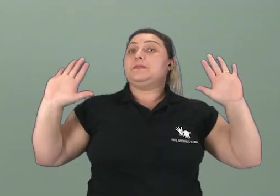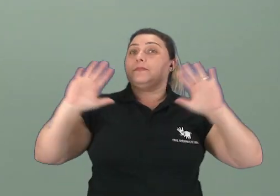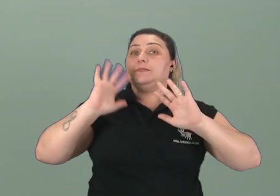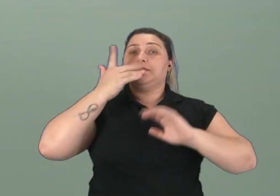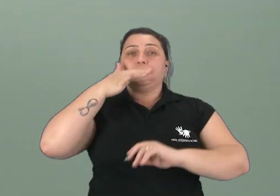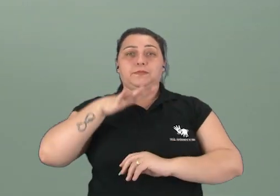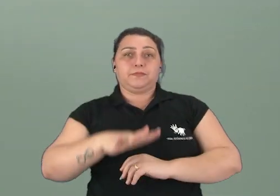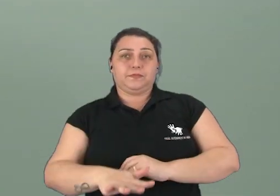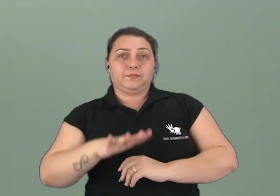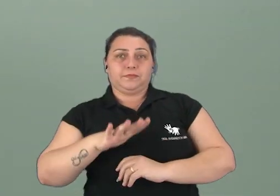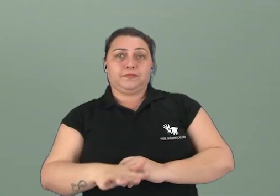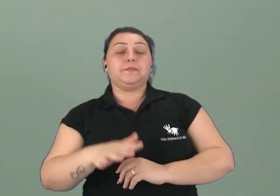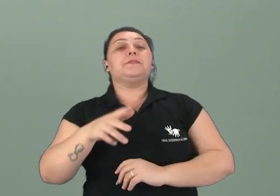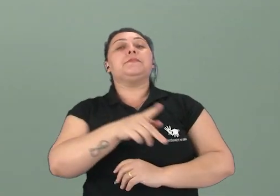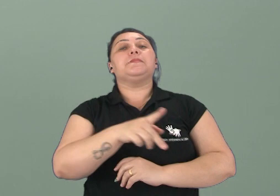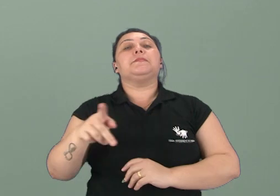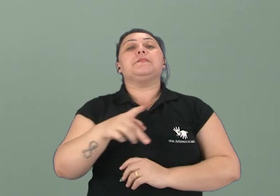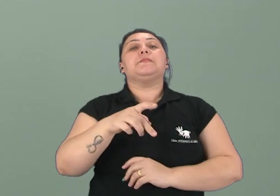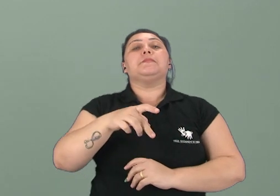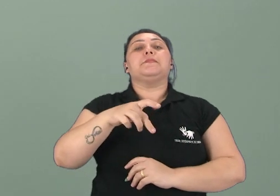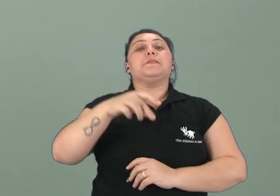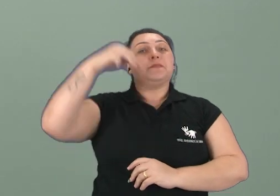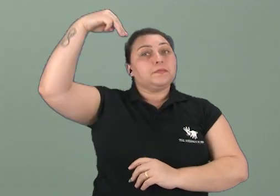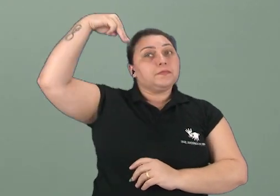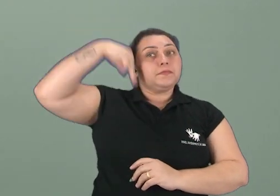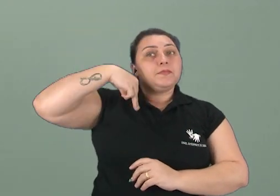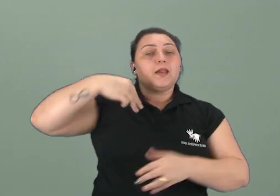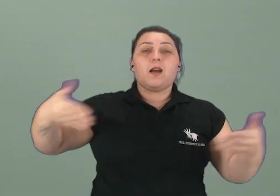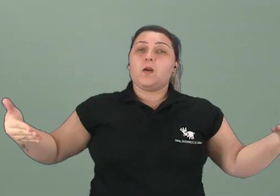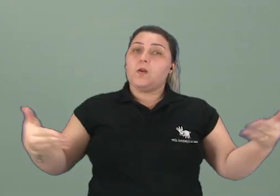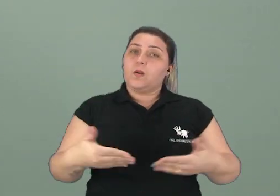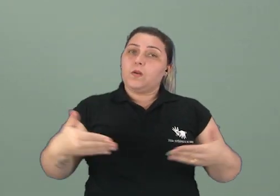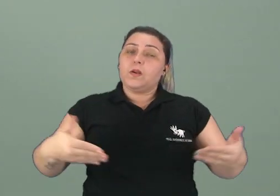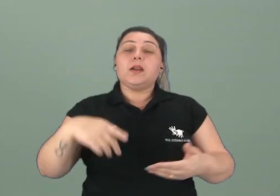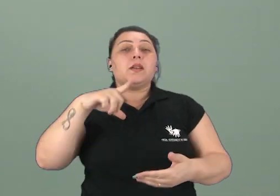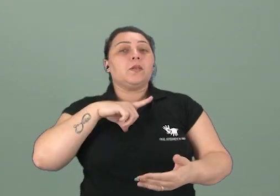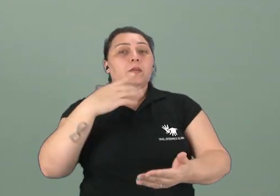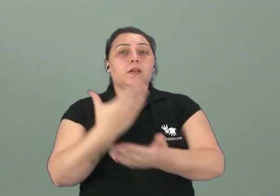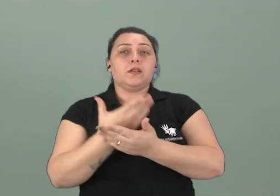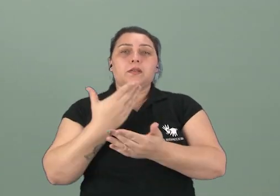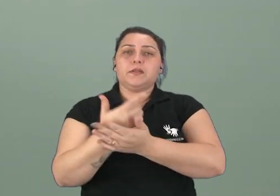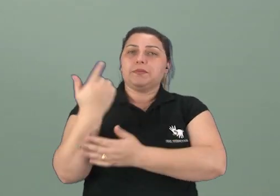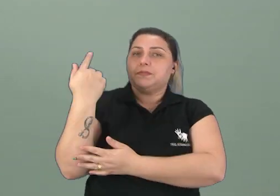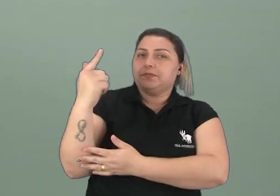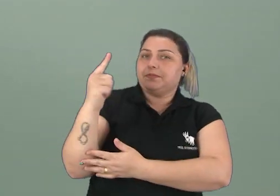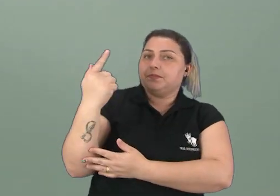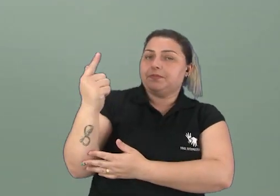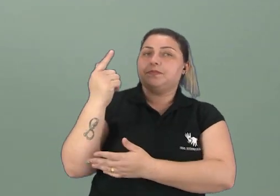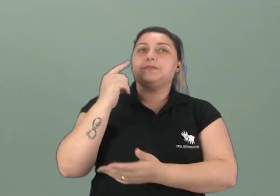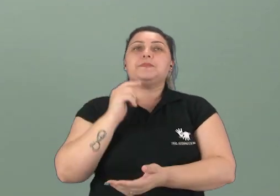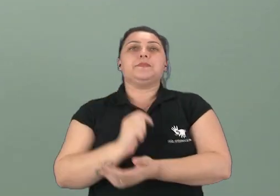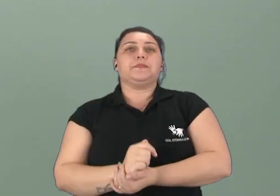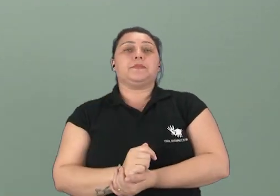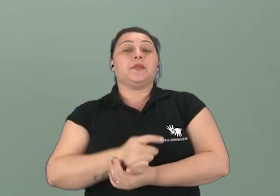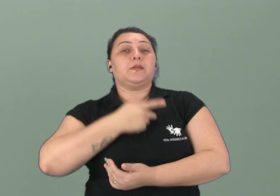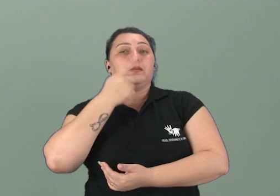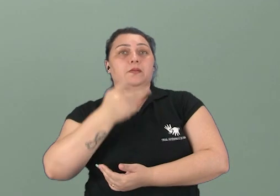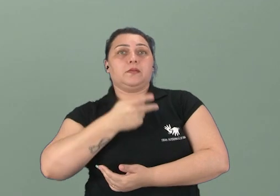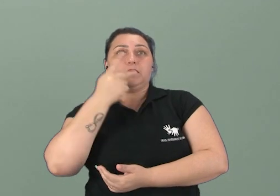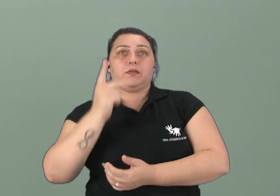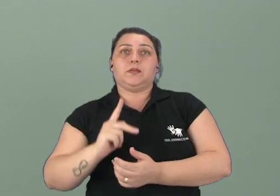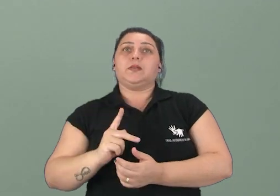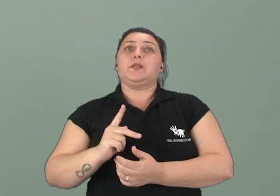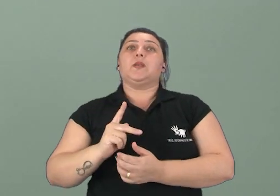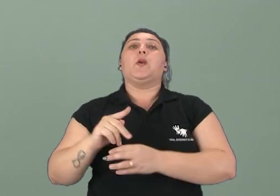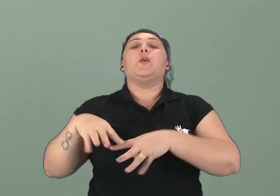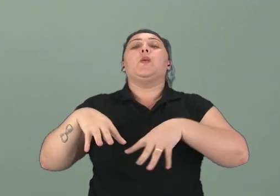Olá, crianças! Eu sou a professora Marina e hoje nós vamos ter uma aula de geografia. Vamos falar sobre